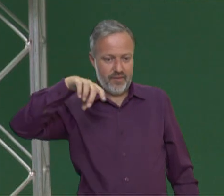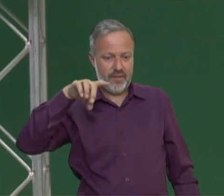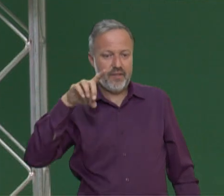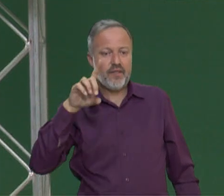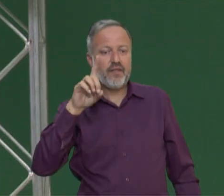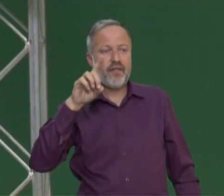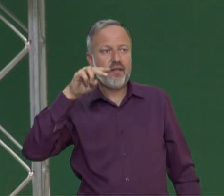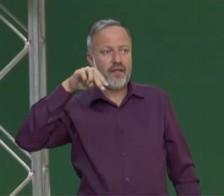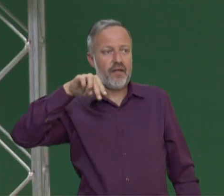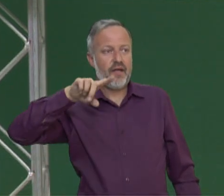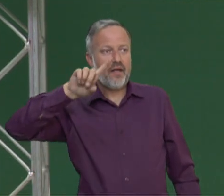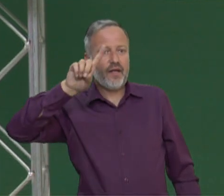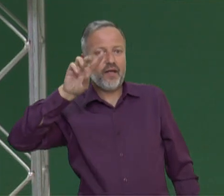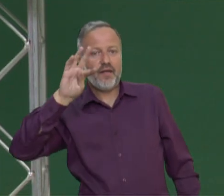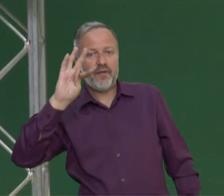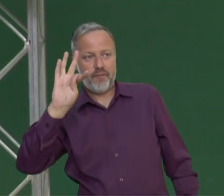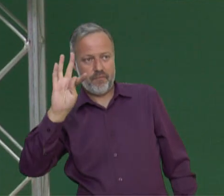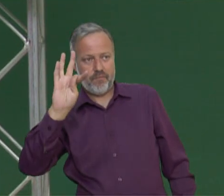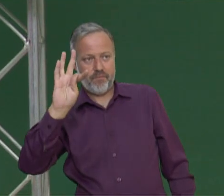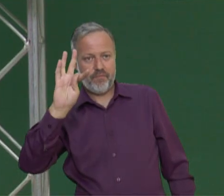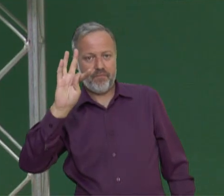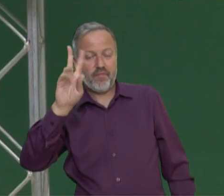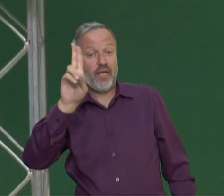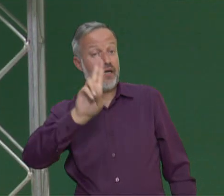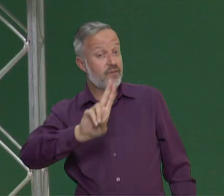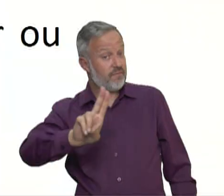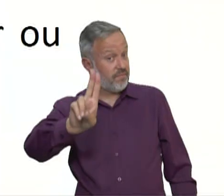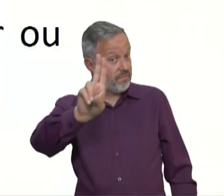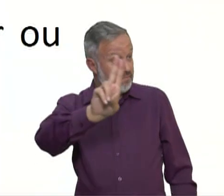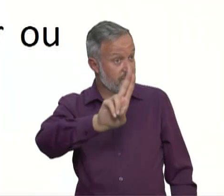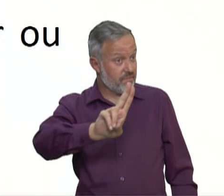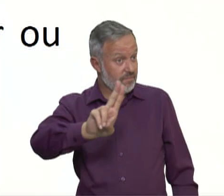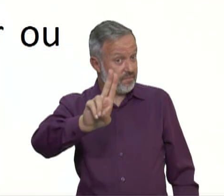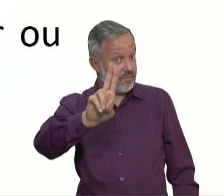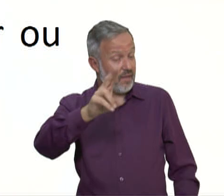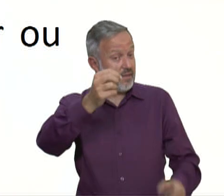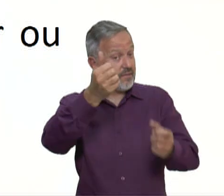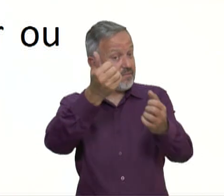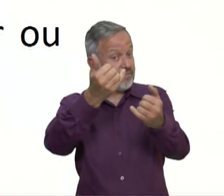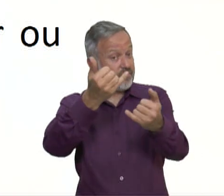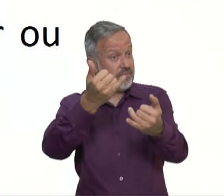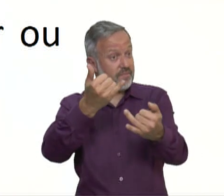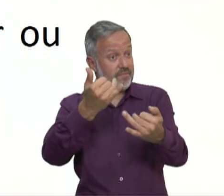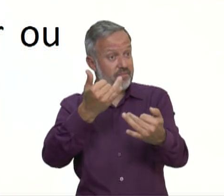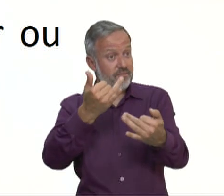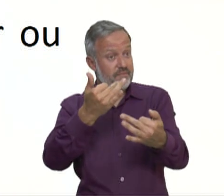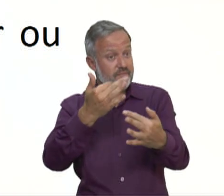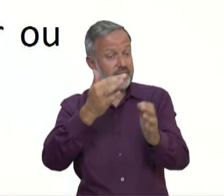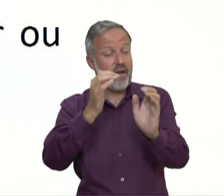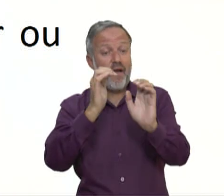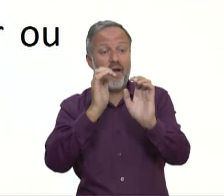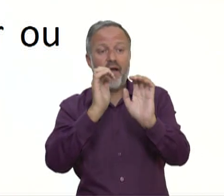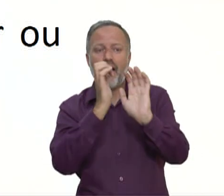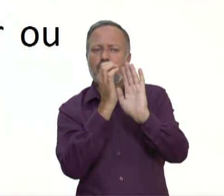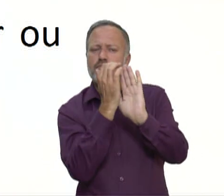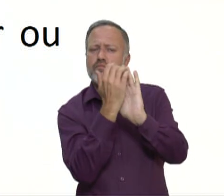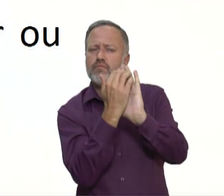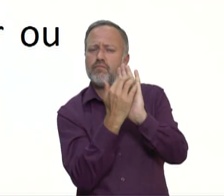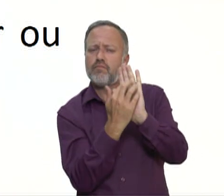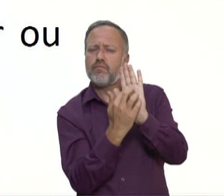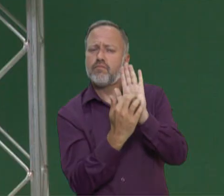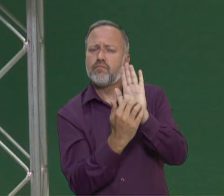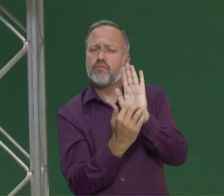no particípio. É geralmente usado para justificar ou detalhar um evento no